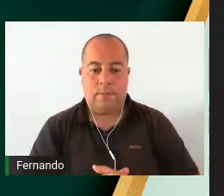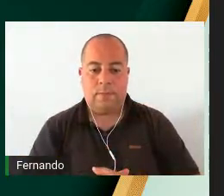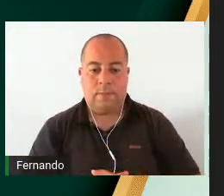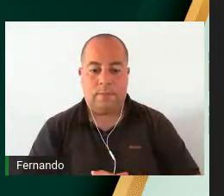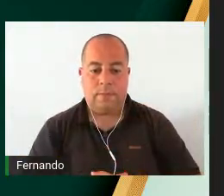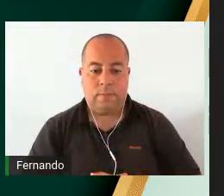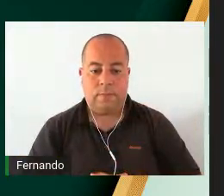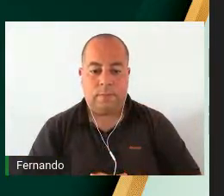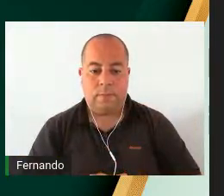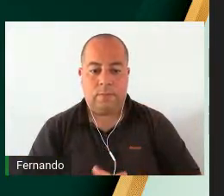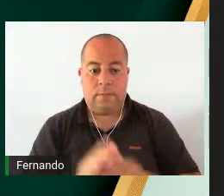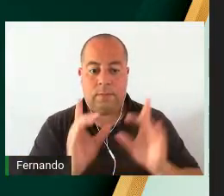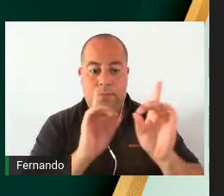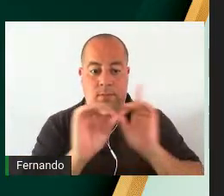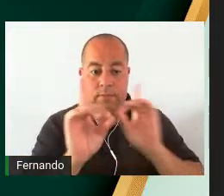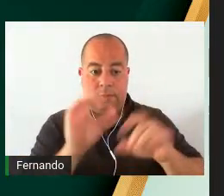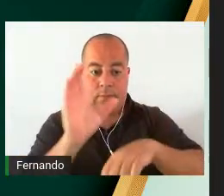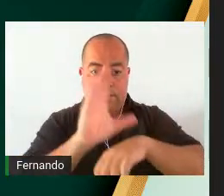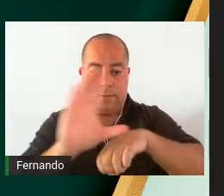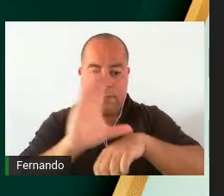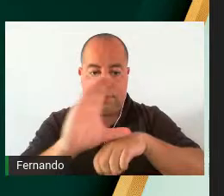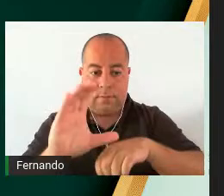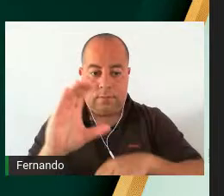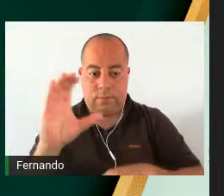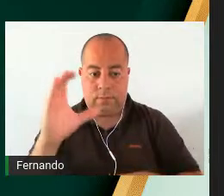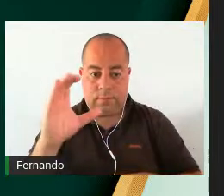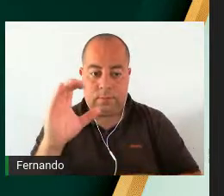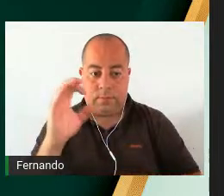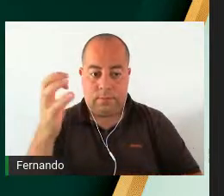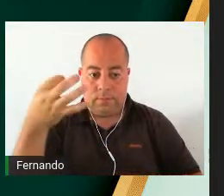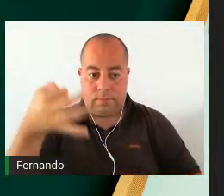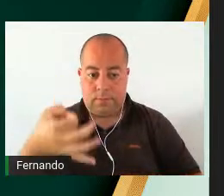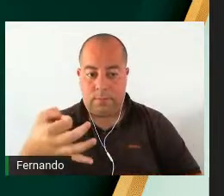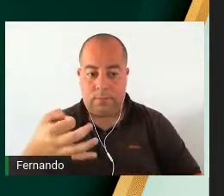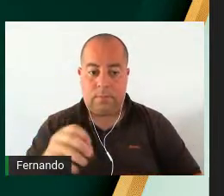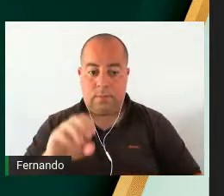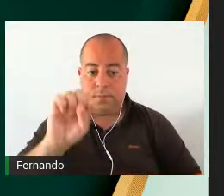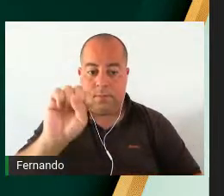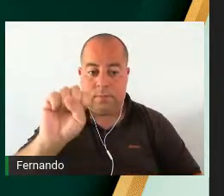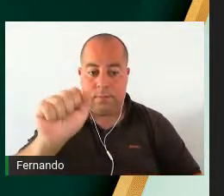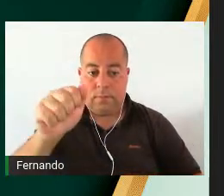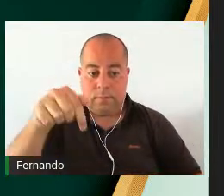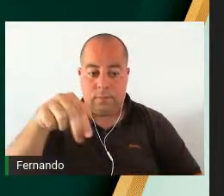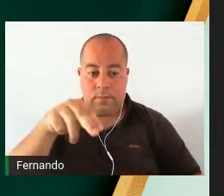senhora coordenadora do curso de Ciências Exatas, professora Sandra Runch.